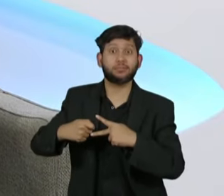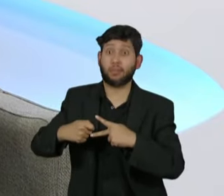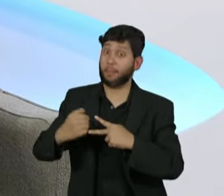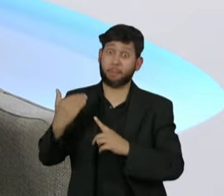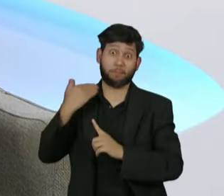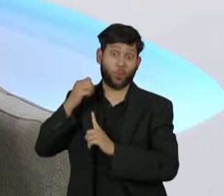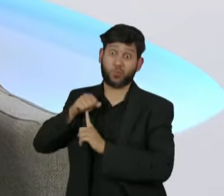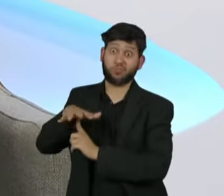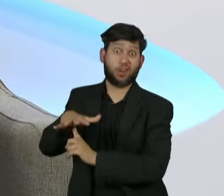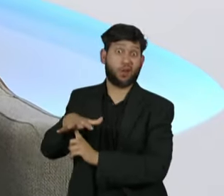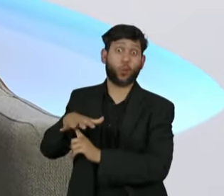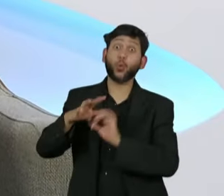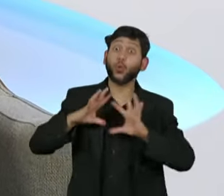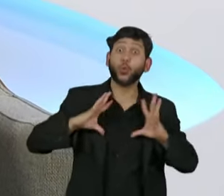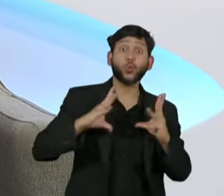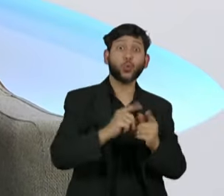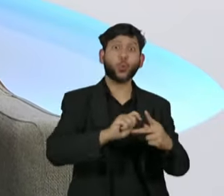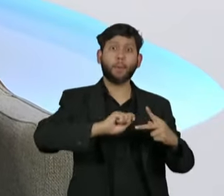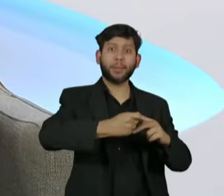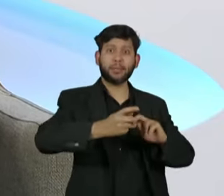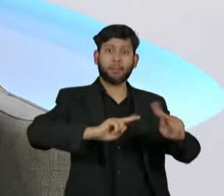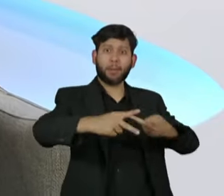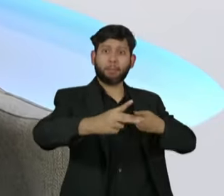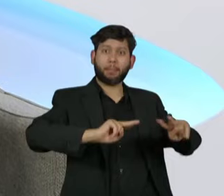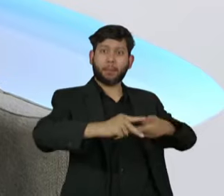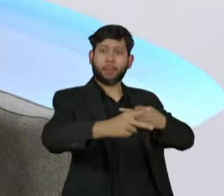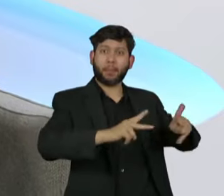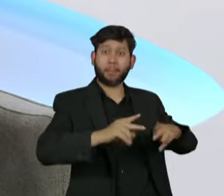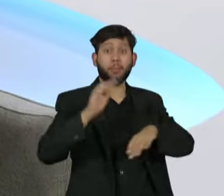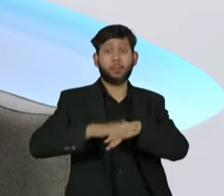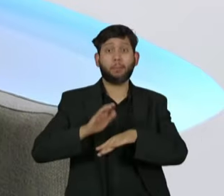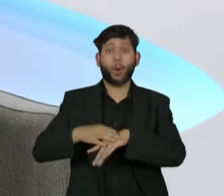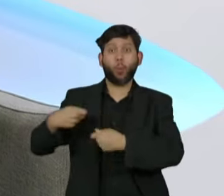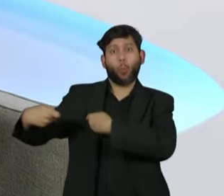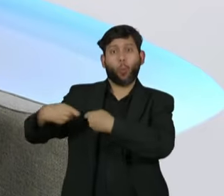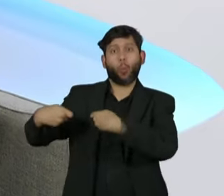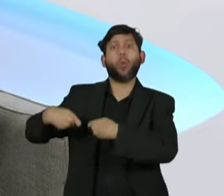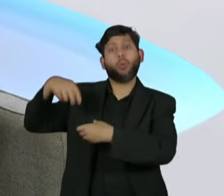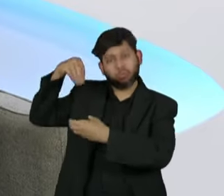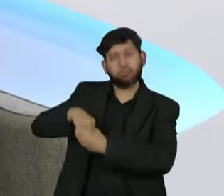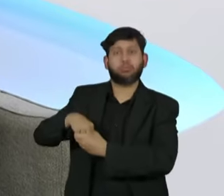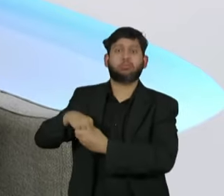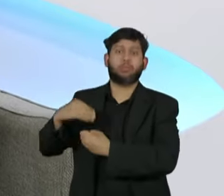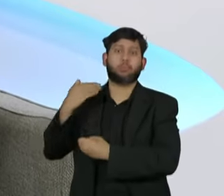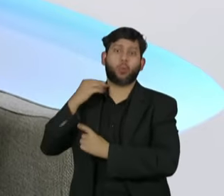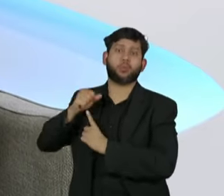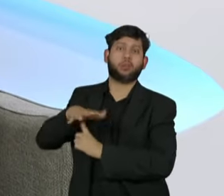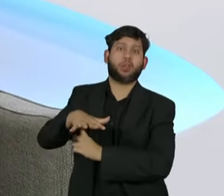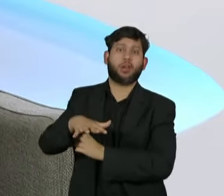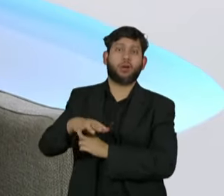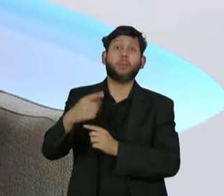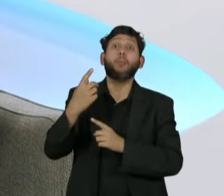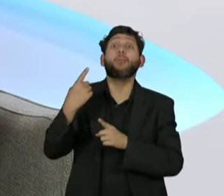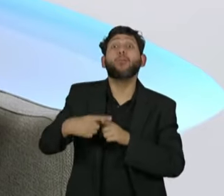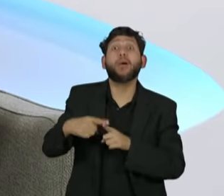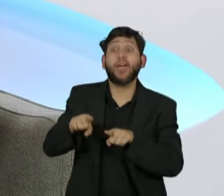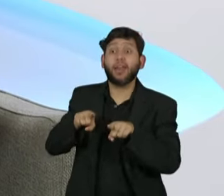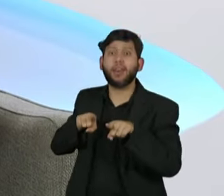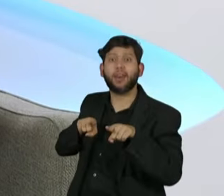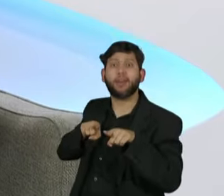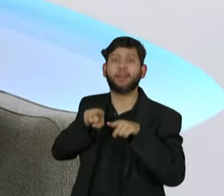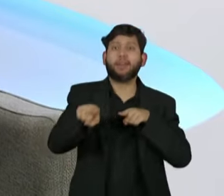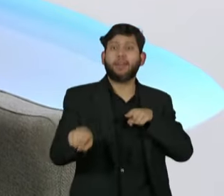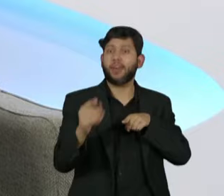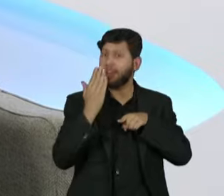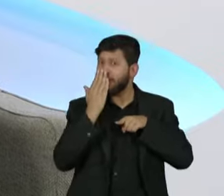ele isso não é necessariamente ruim é uma forma de fazer as coisas de ter um regulador avançado um regulador inovador